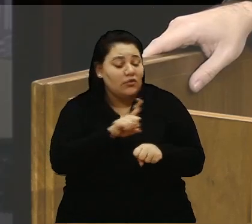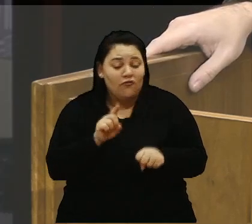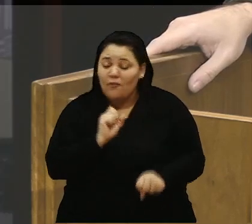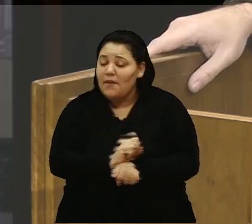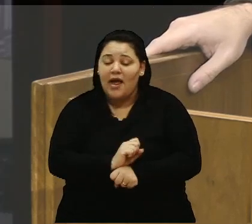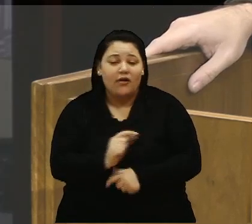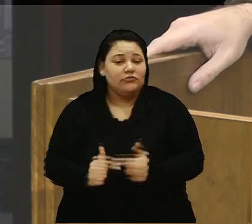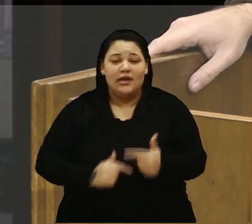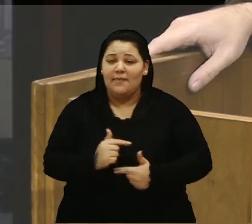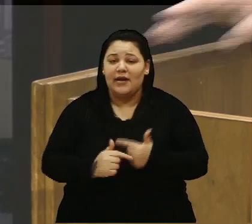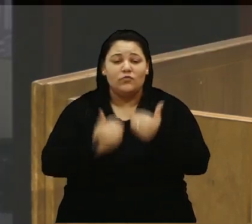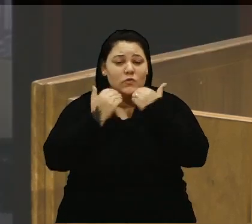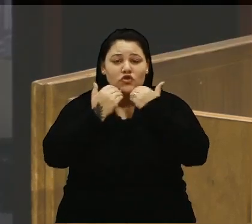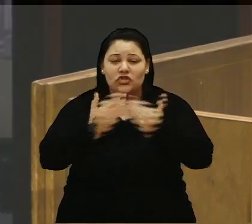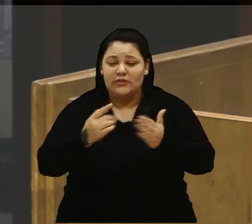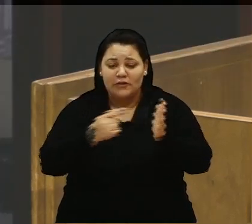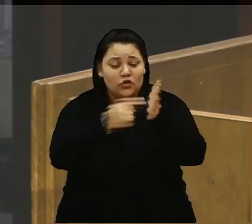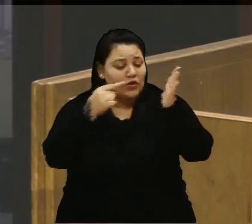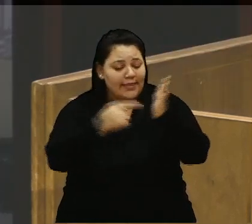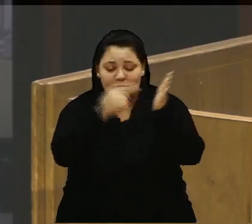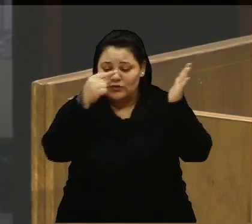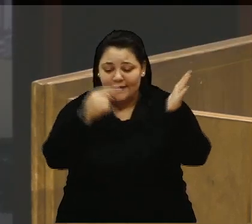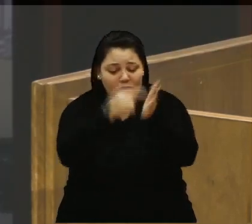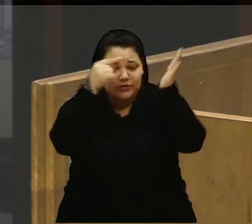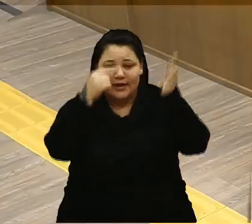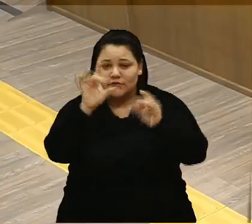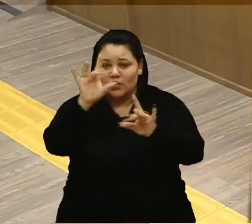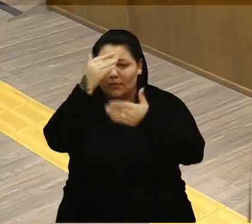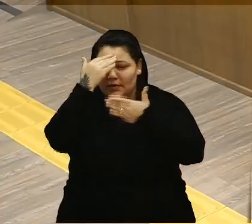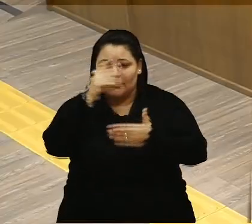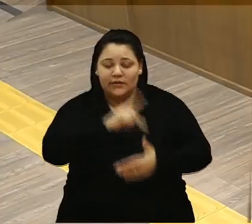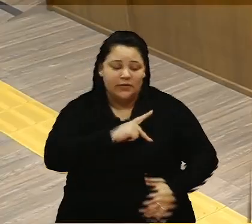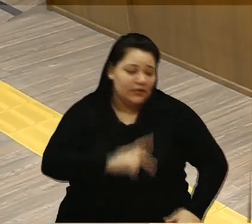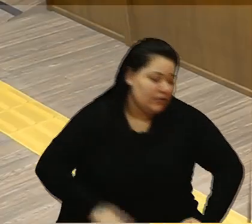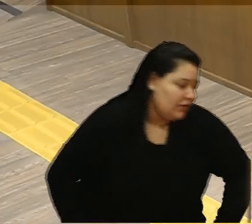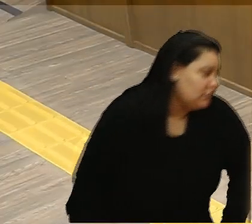Cada vez a gente vai denunciar mais. Seria isso. Muito obrigado, presidente. Obrigado.